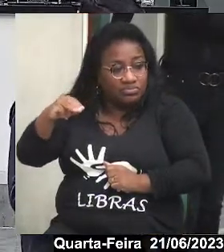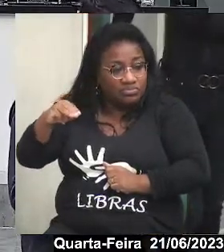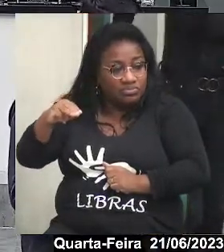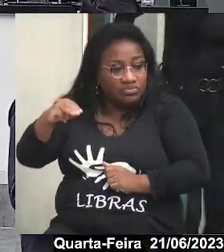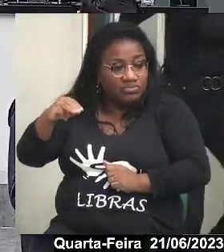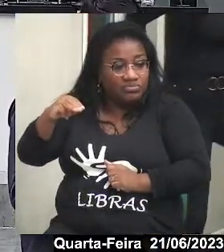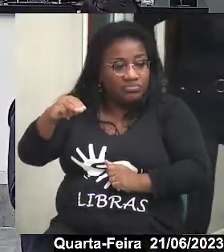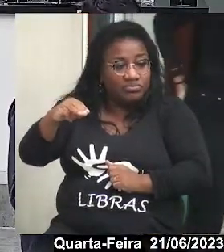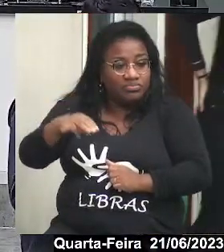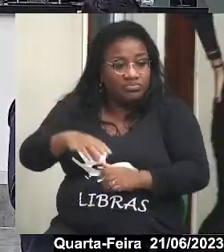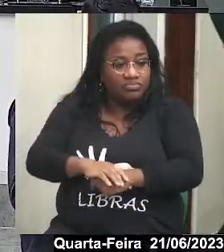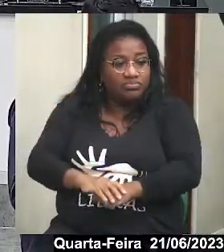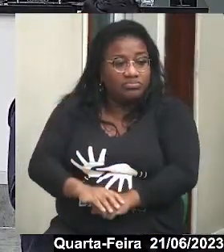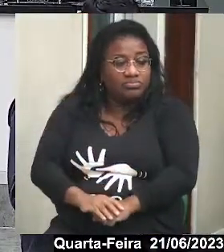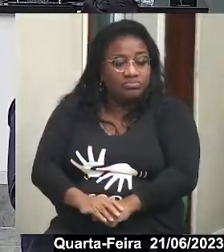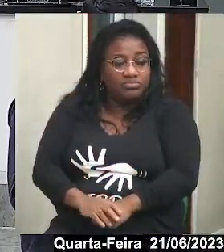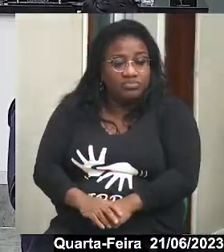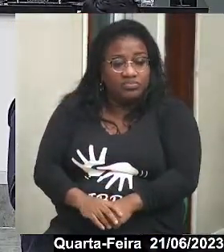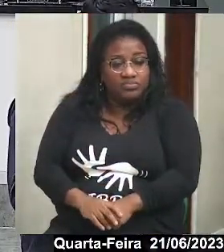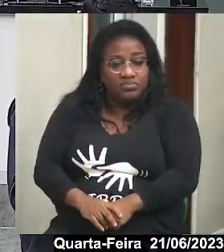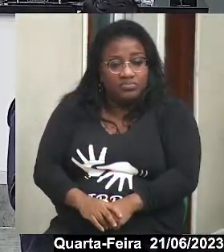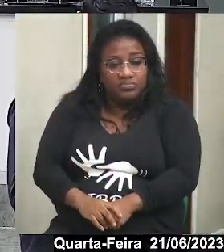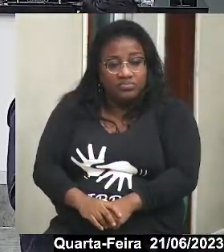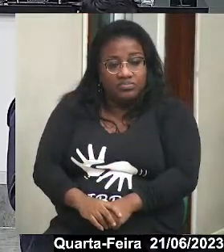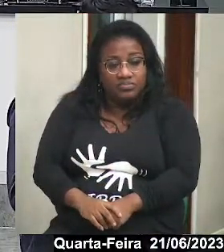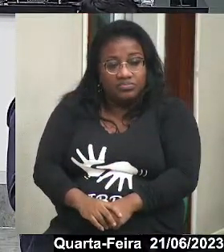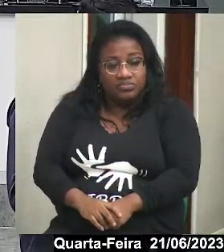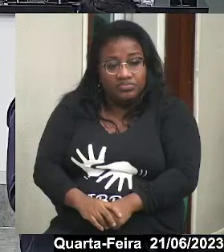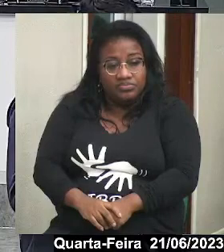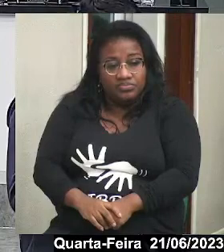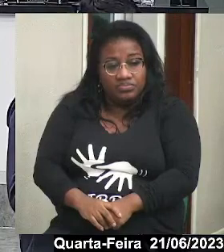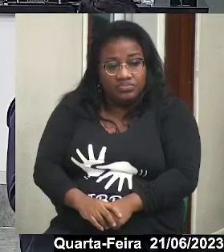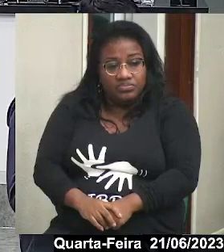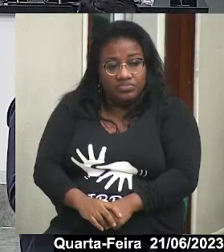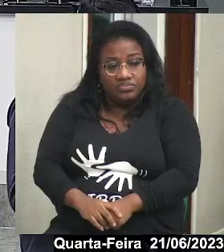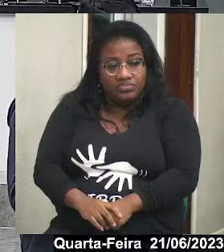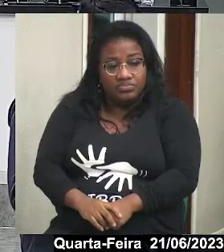o pessoal acalmar os ânimos.